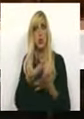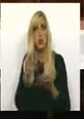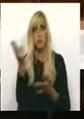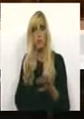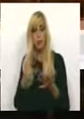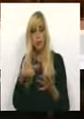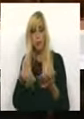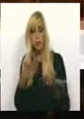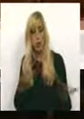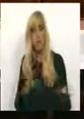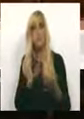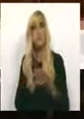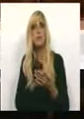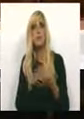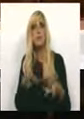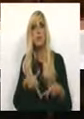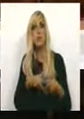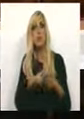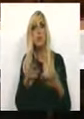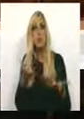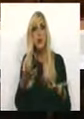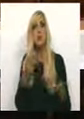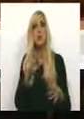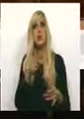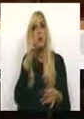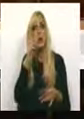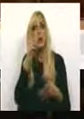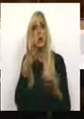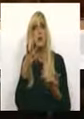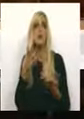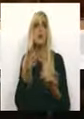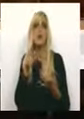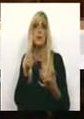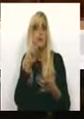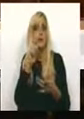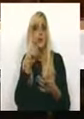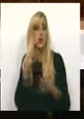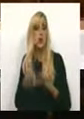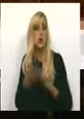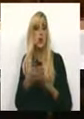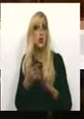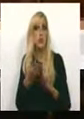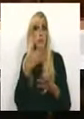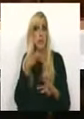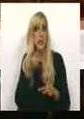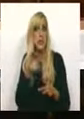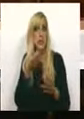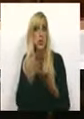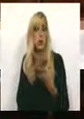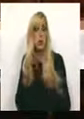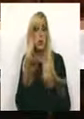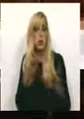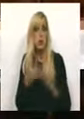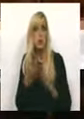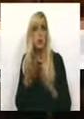arqueológico português através de mecanismo que garanta a sua preservação urgente, minimizando o desaparecimento iminente